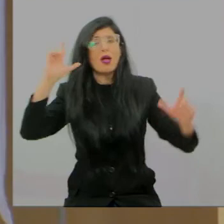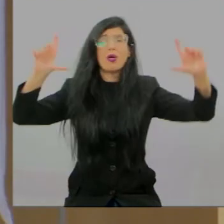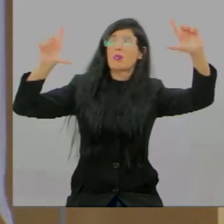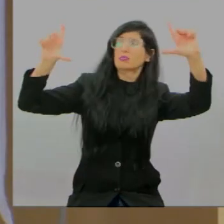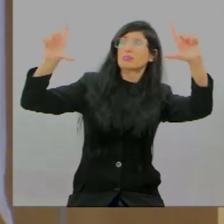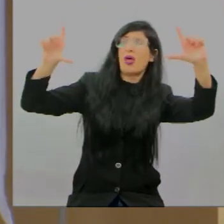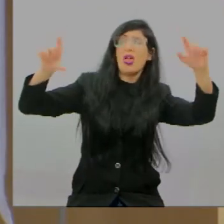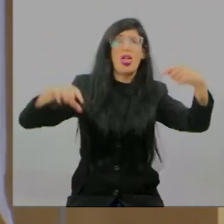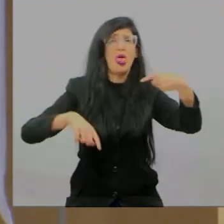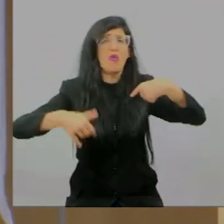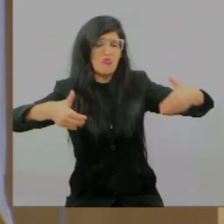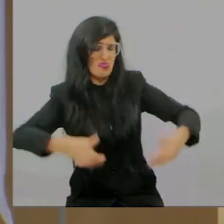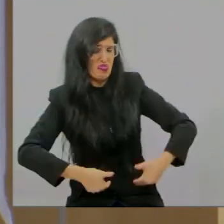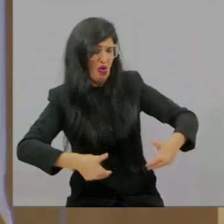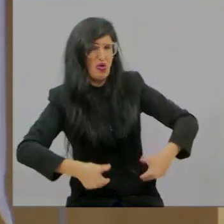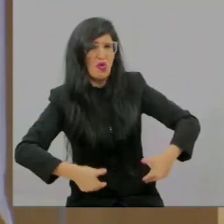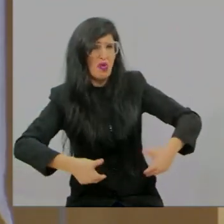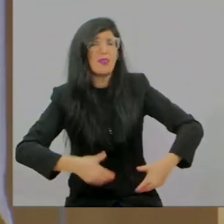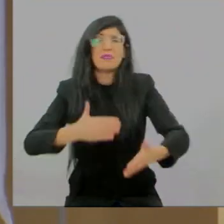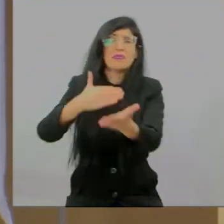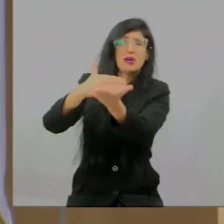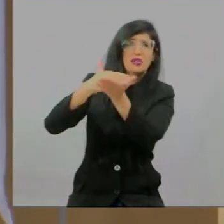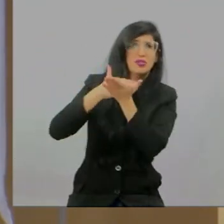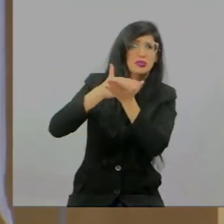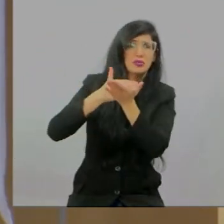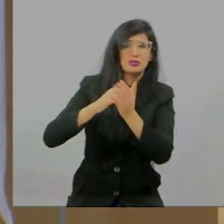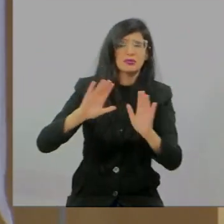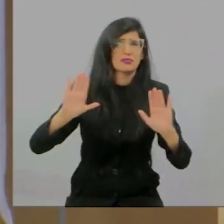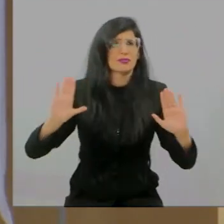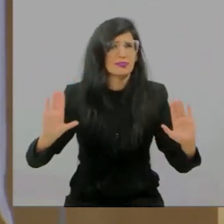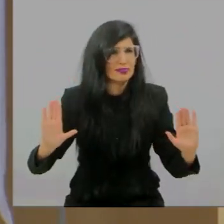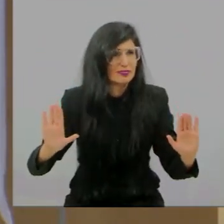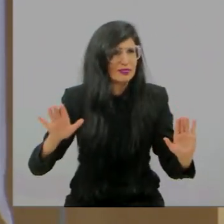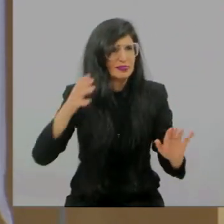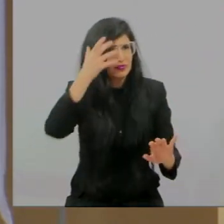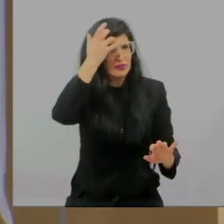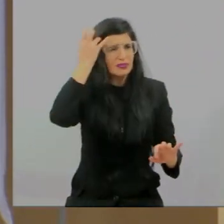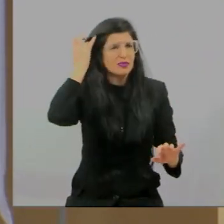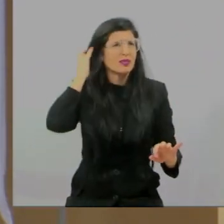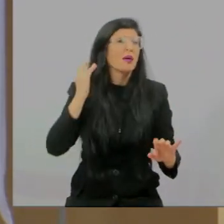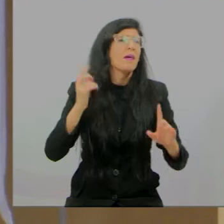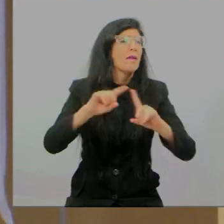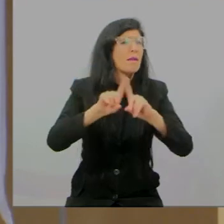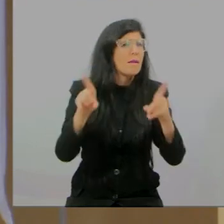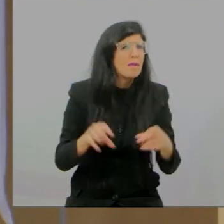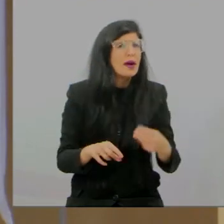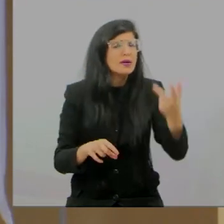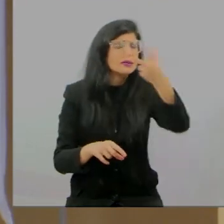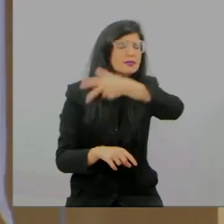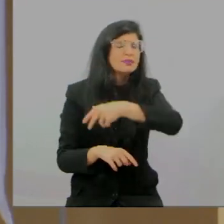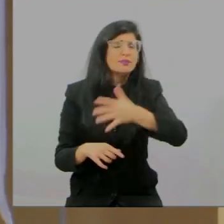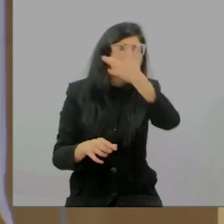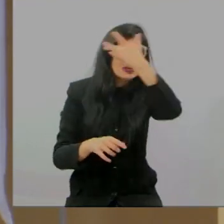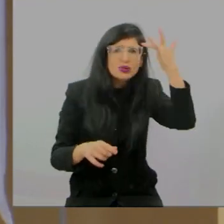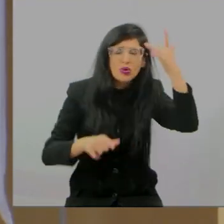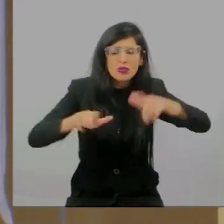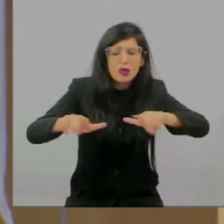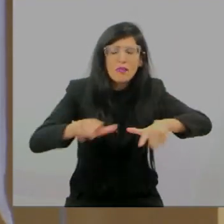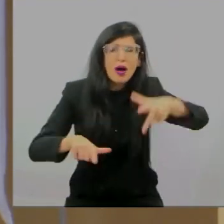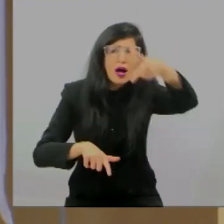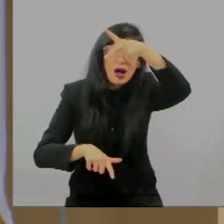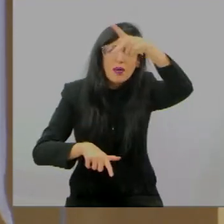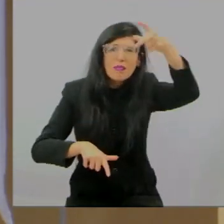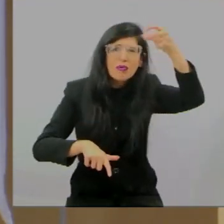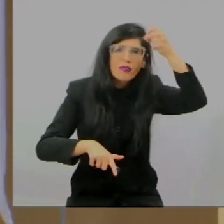me ajude. Esmola não é permitido. Cadê o trabalho de conscientização dos conselhos? Porque é